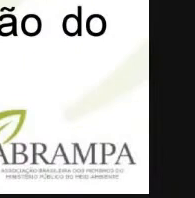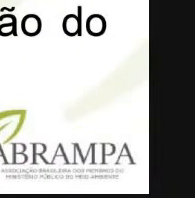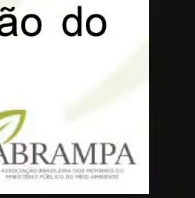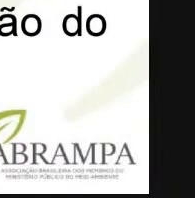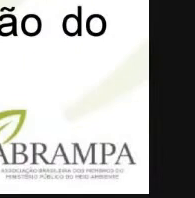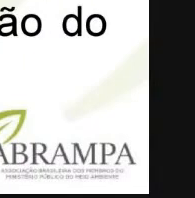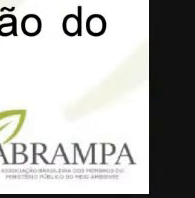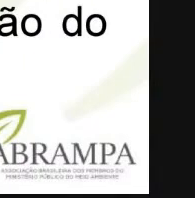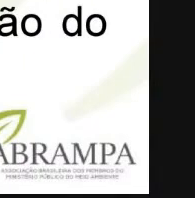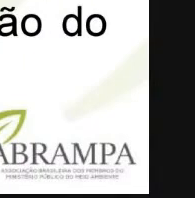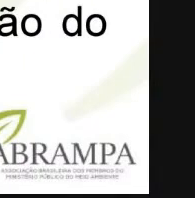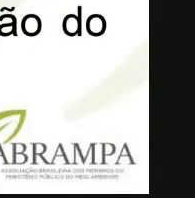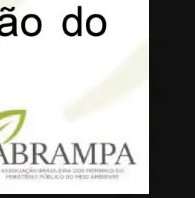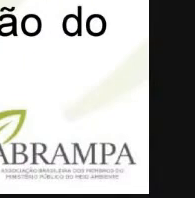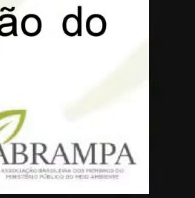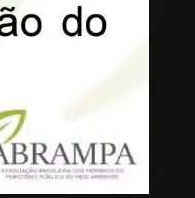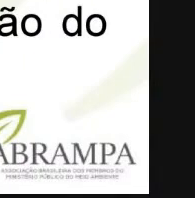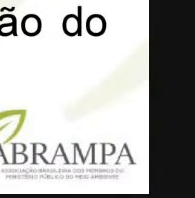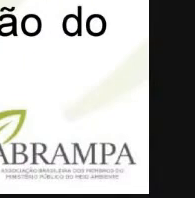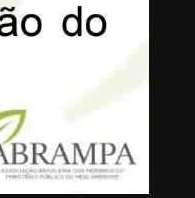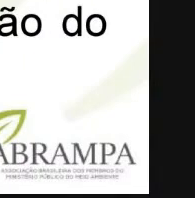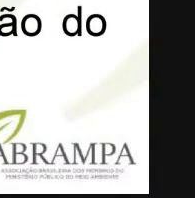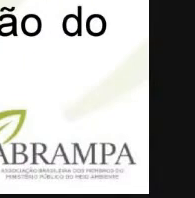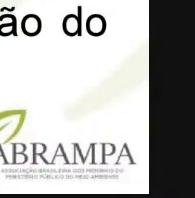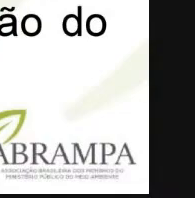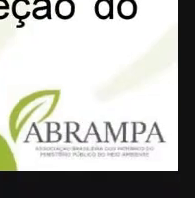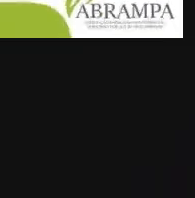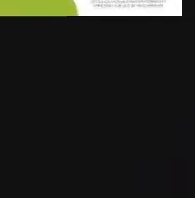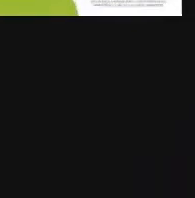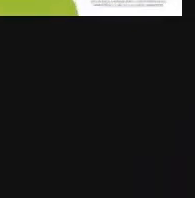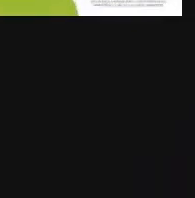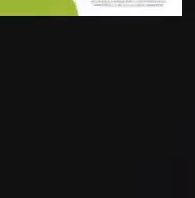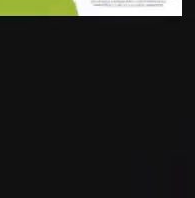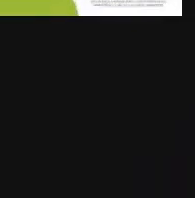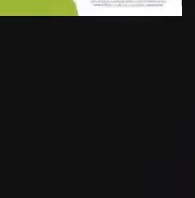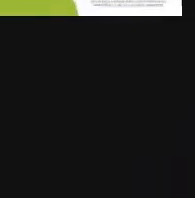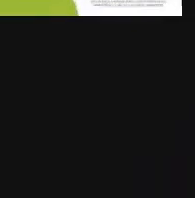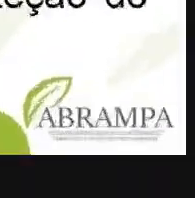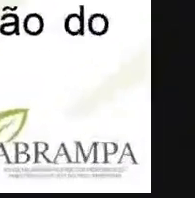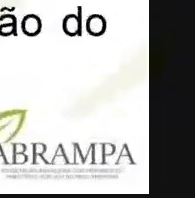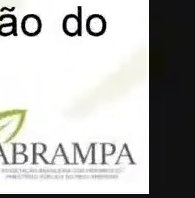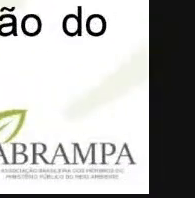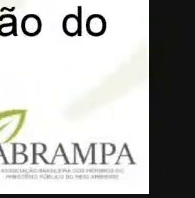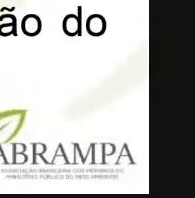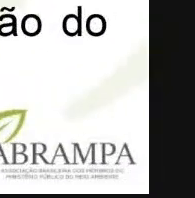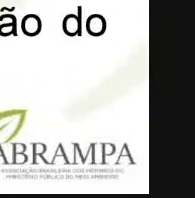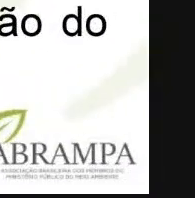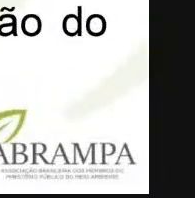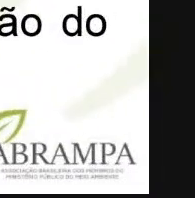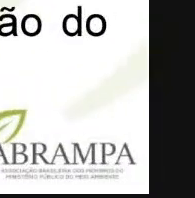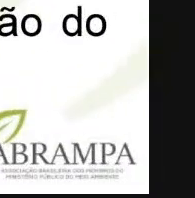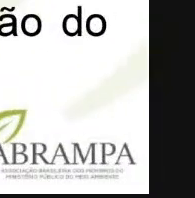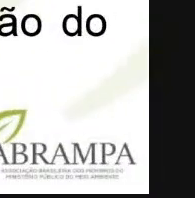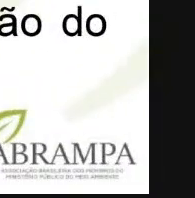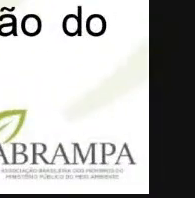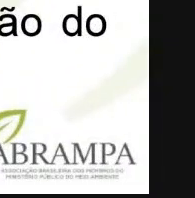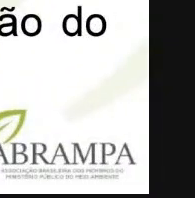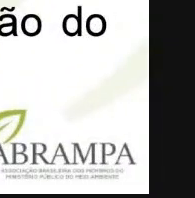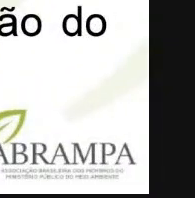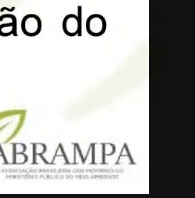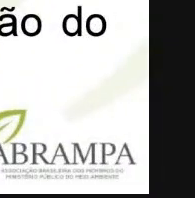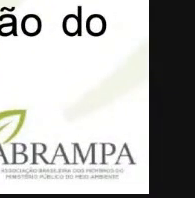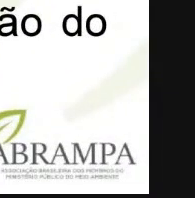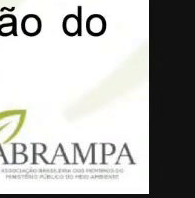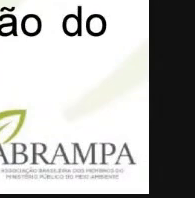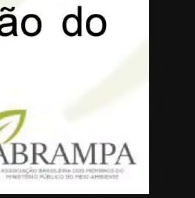11.445, quando ele diz que um dos objetivos, princípios fundamentais da Lei de Política Nacional de Saneamento é justamente a conservação dos